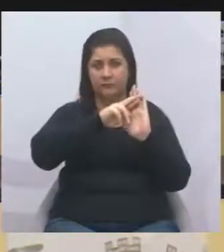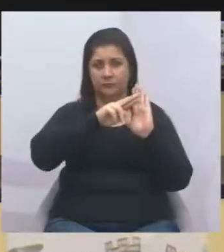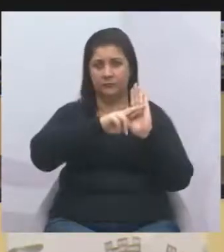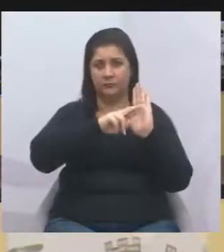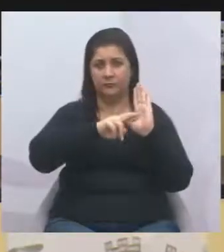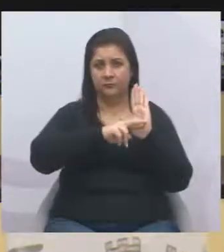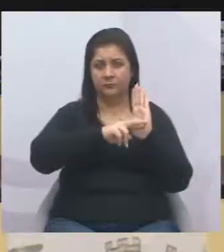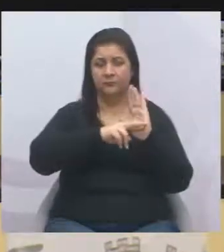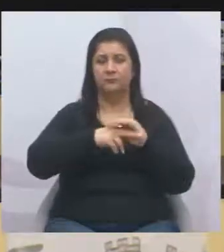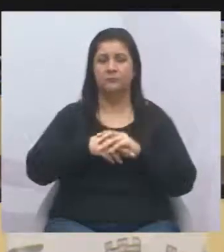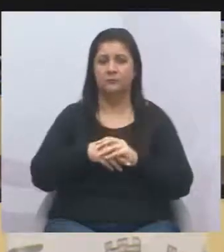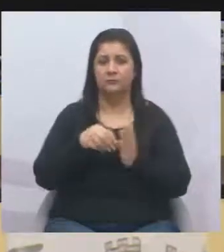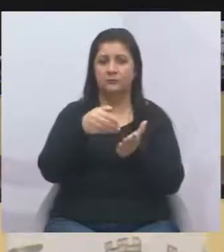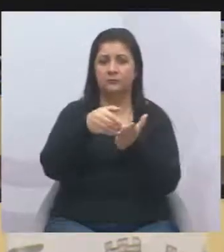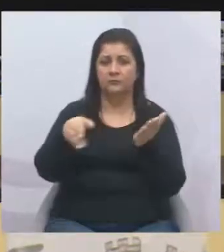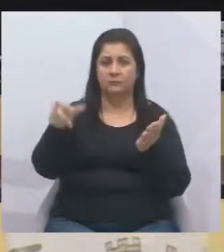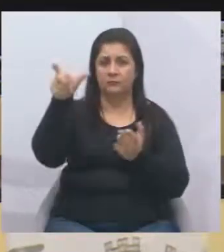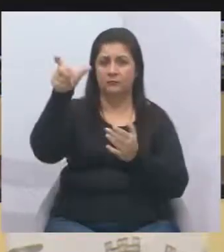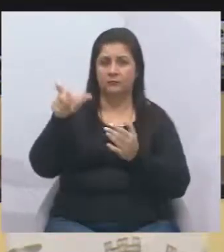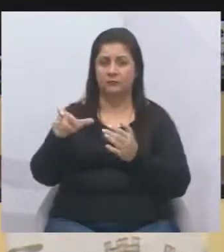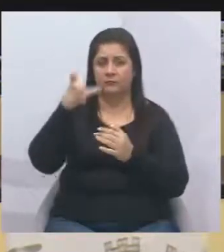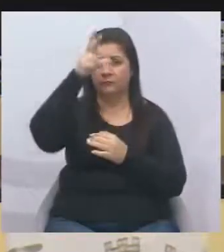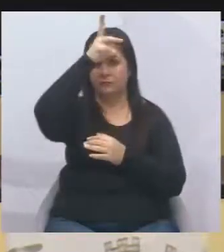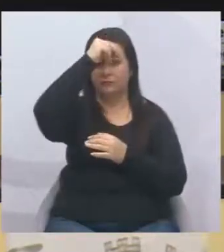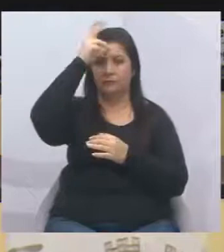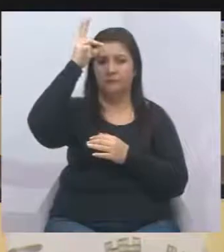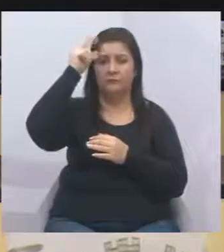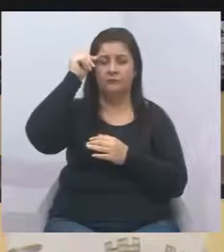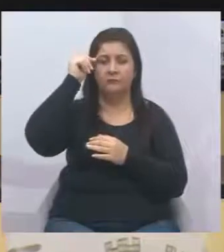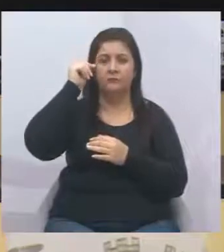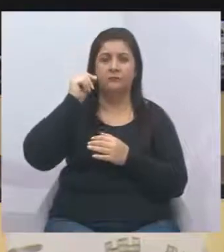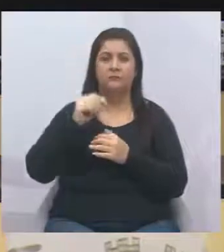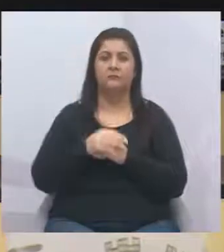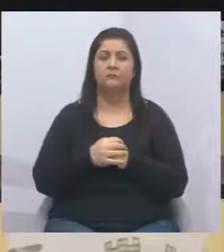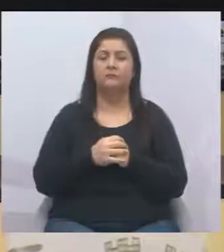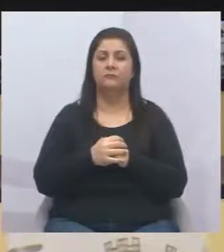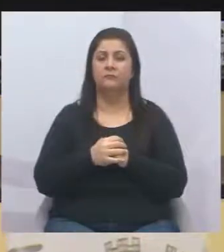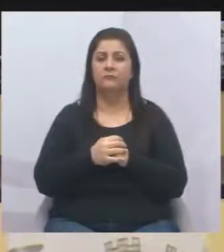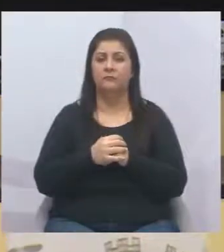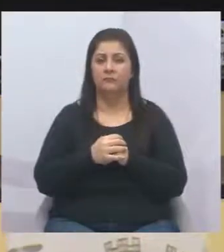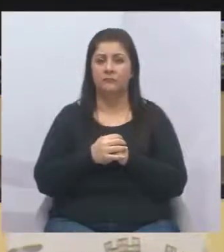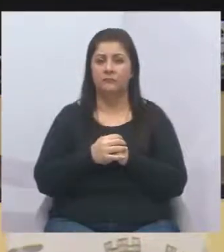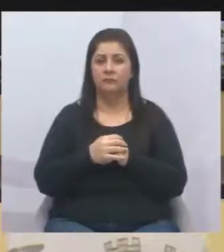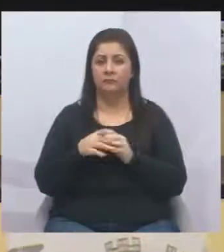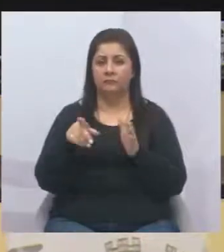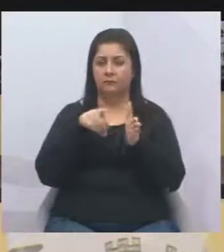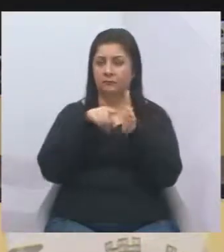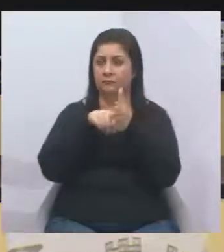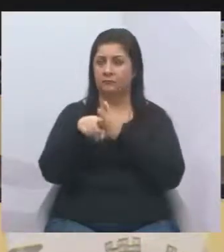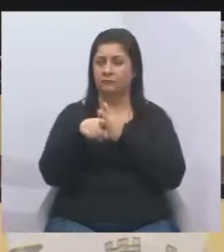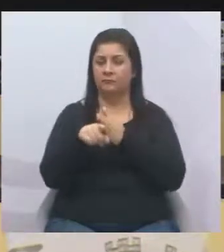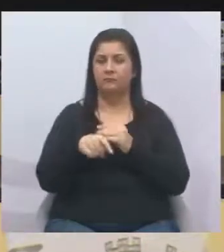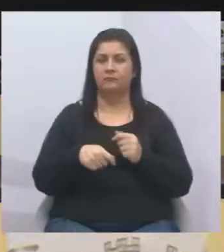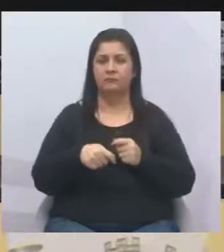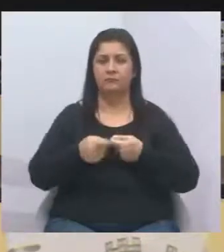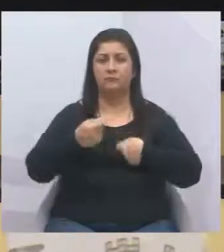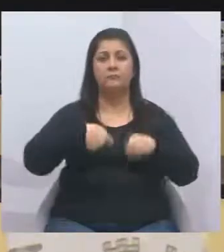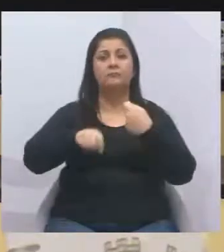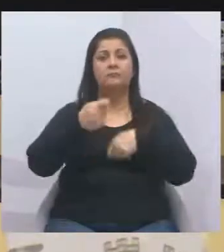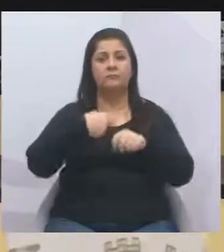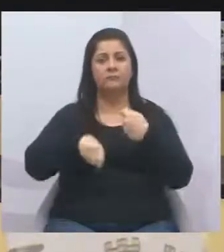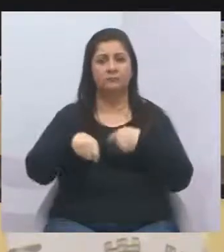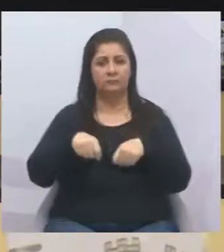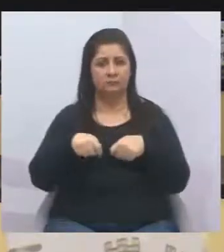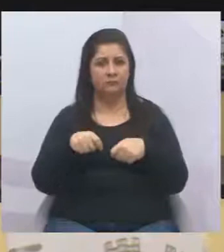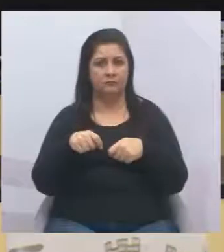regimentais, sem encaminhar ao senhor prefeito municipal de Jacareí o seguinte pedido de informações. A administração pública possui